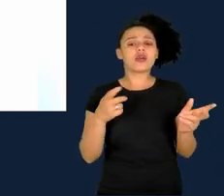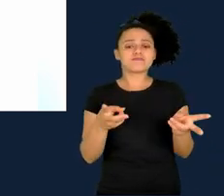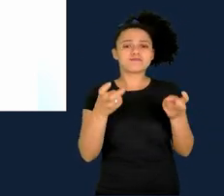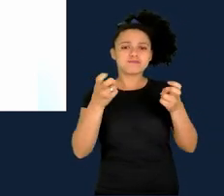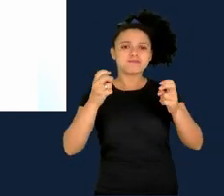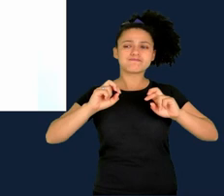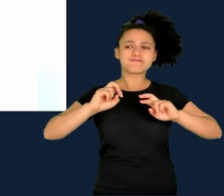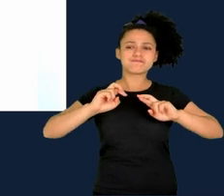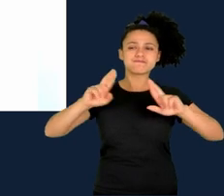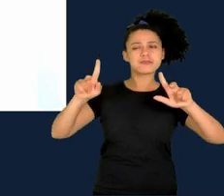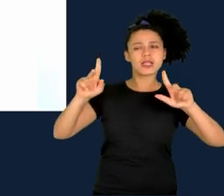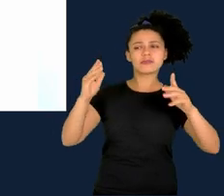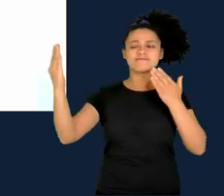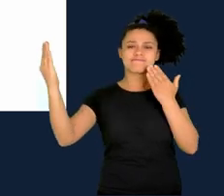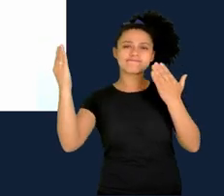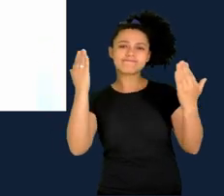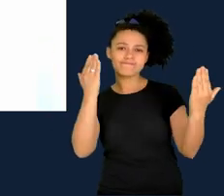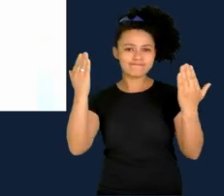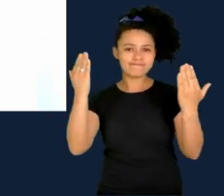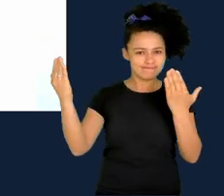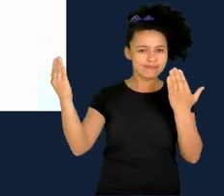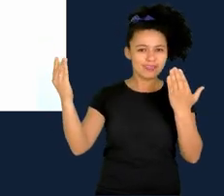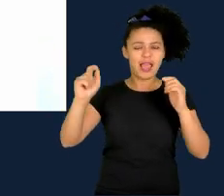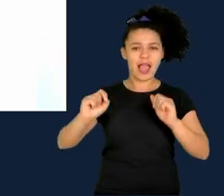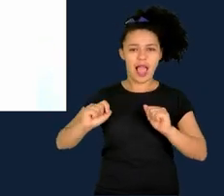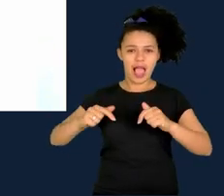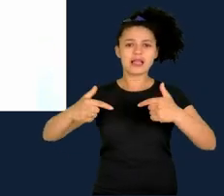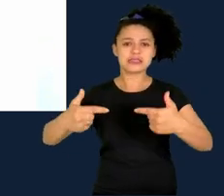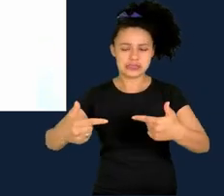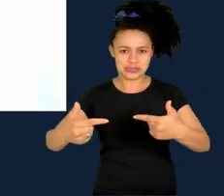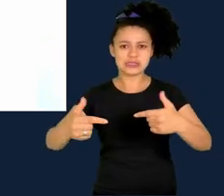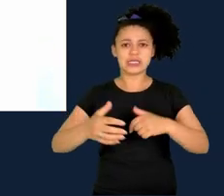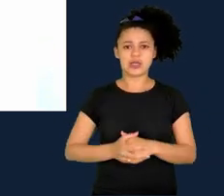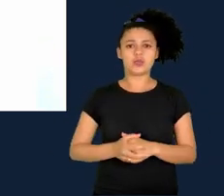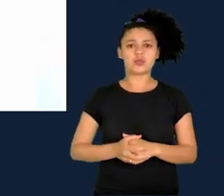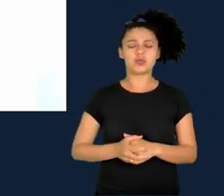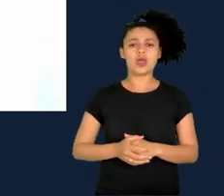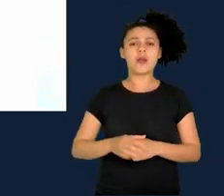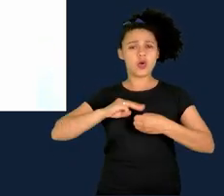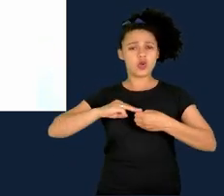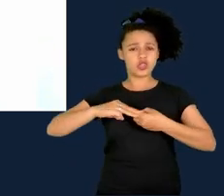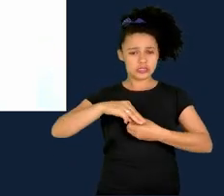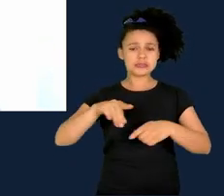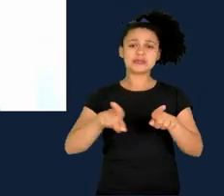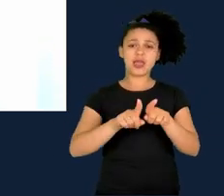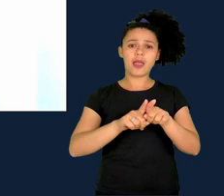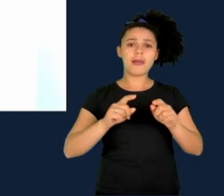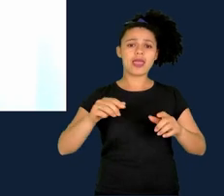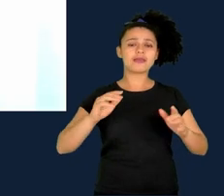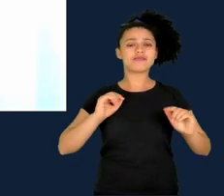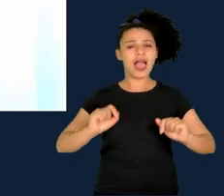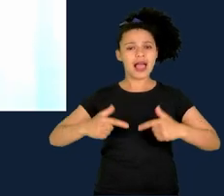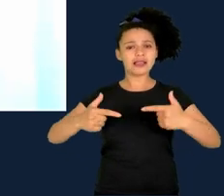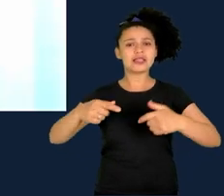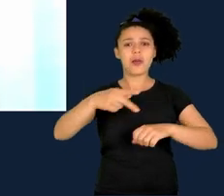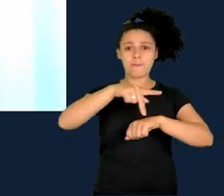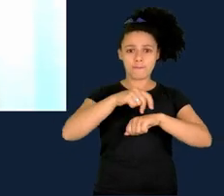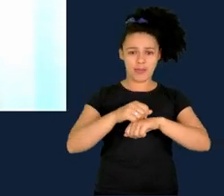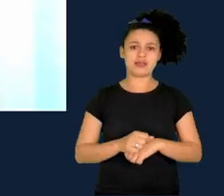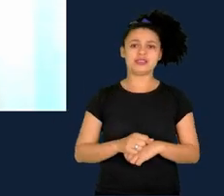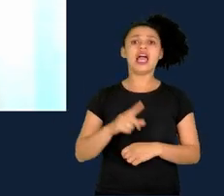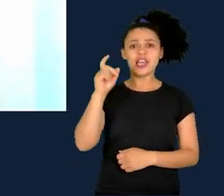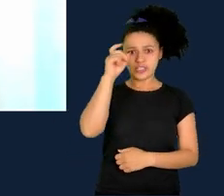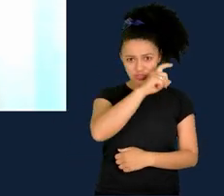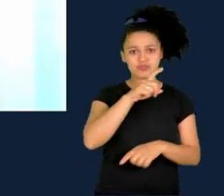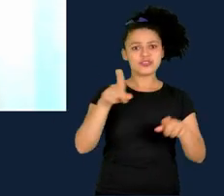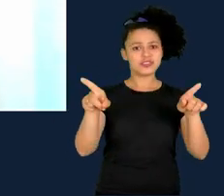ator subnacional e as ações de um município e as ações de um país? É muito difícil fazer isso, até para os